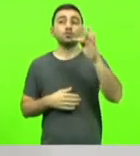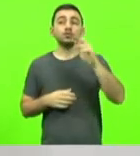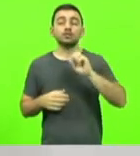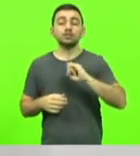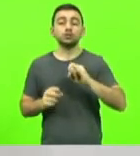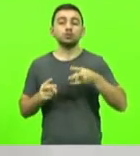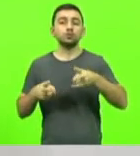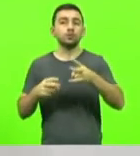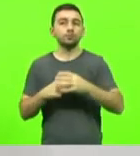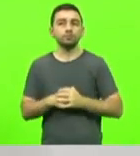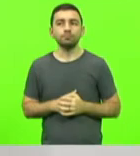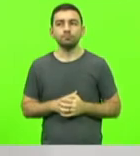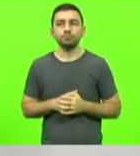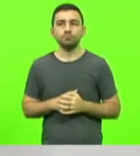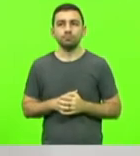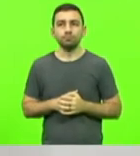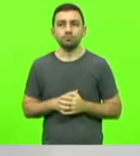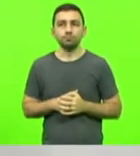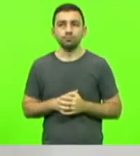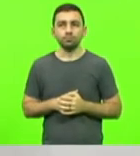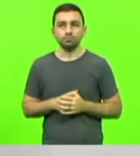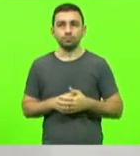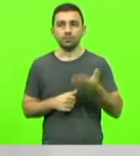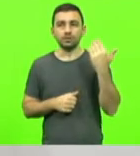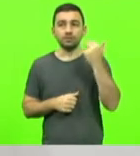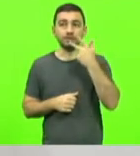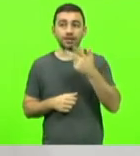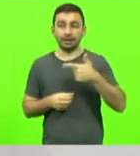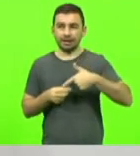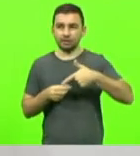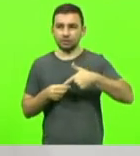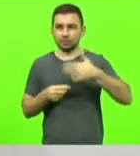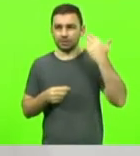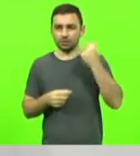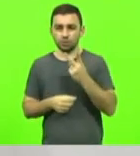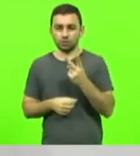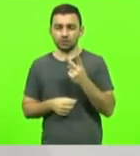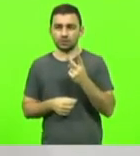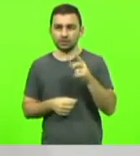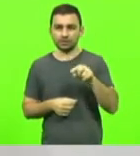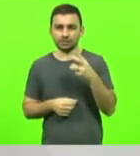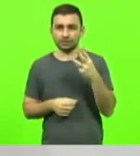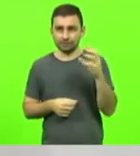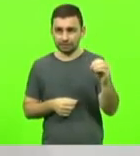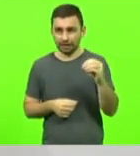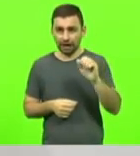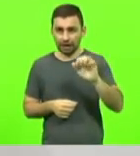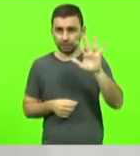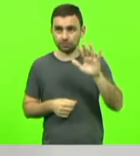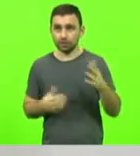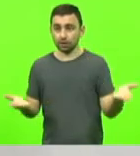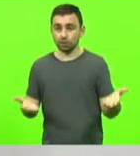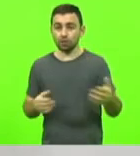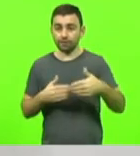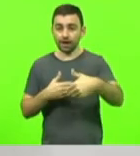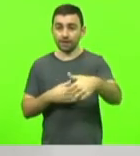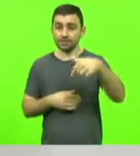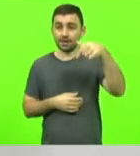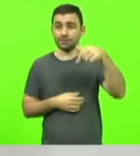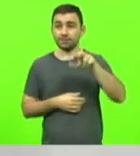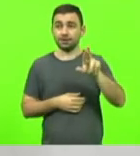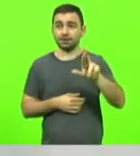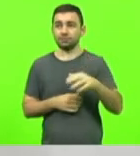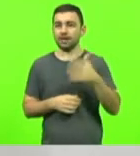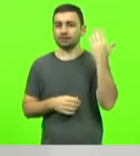ritmo. Né? Quando se dizia que a gasolina estava cara, 2,30, agora tem lugares em que ela chega a 7. Quando se dizia que o gás